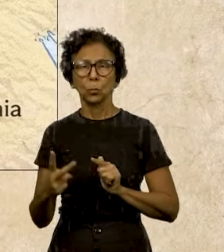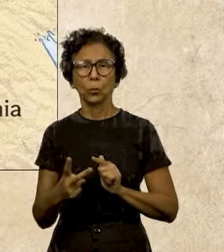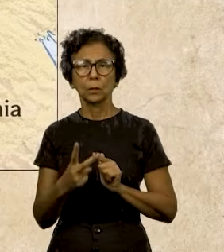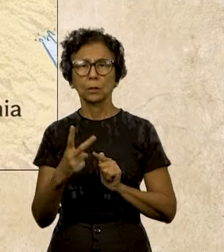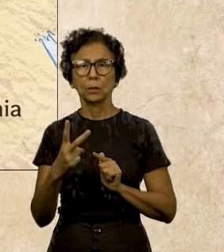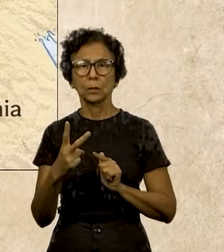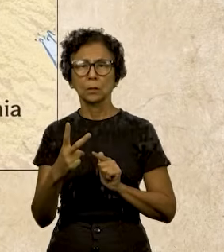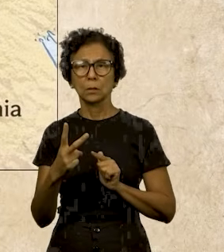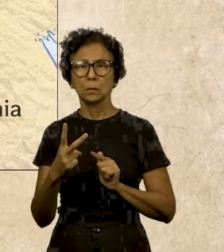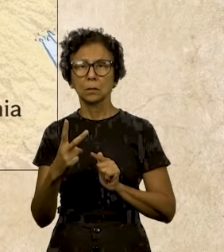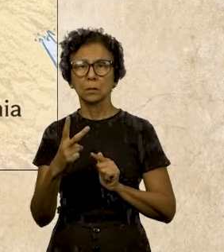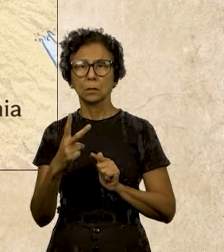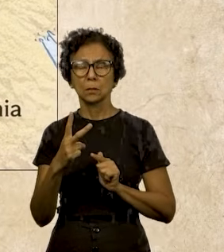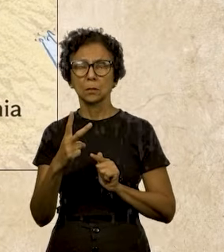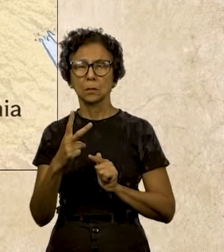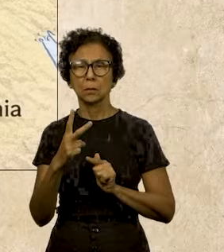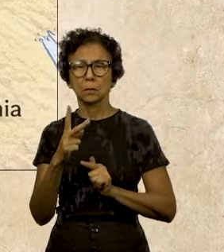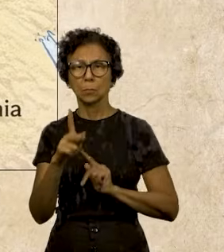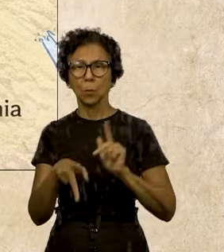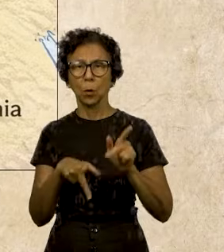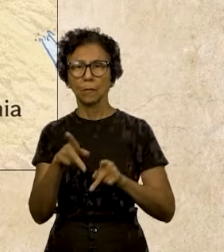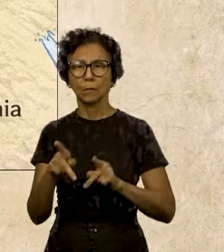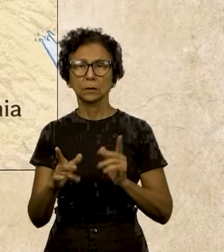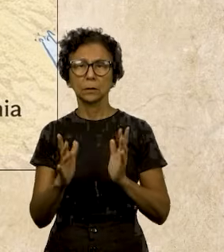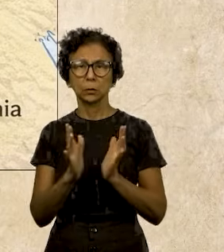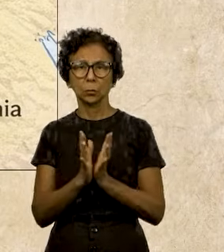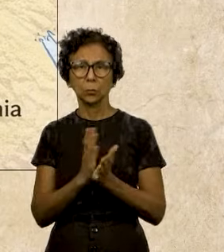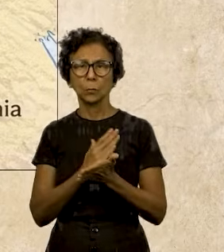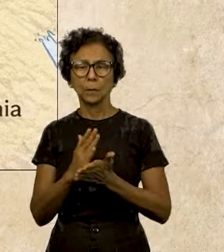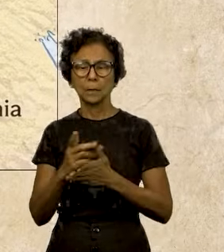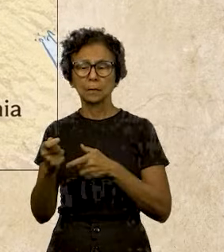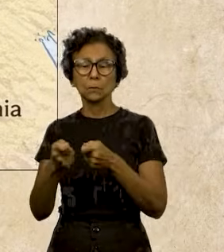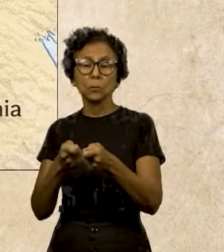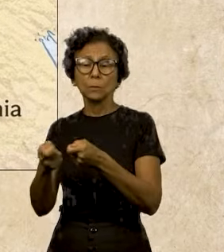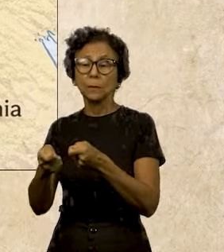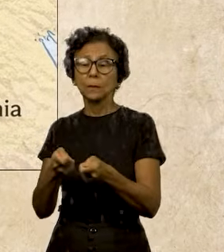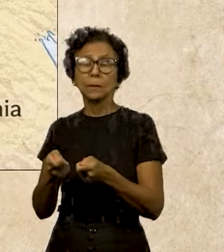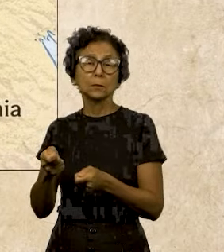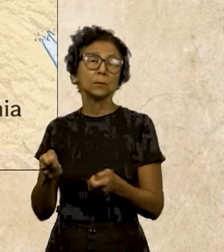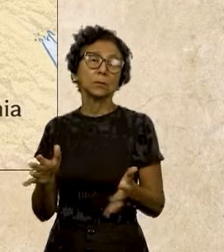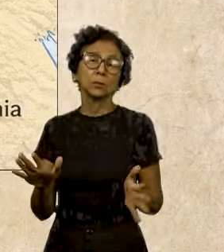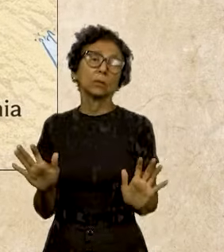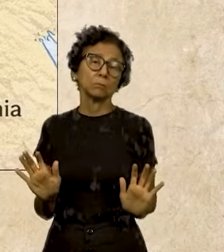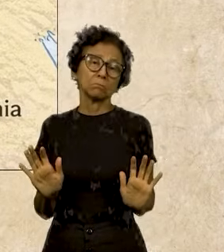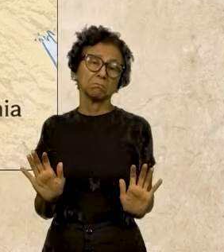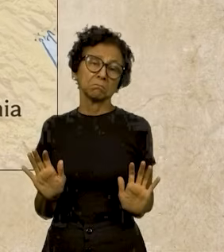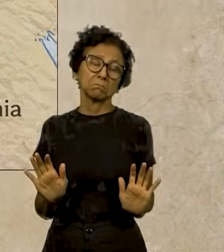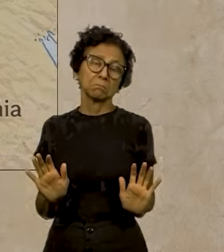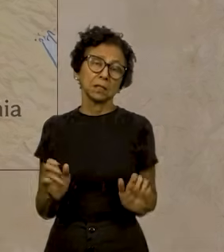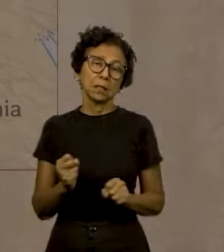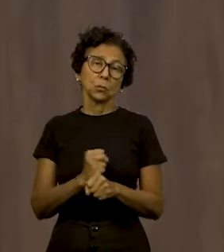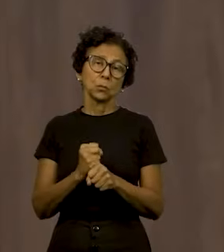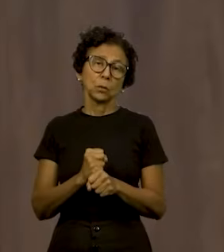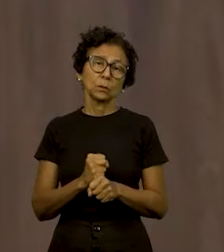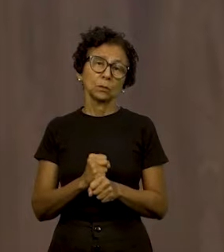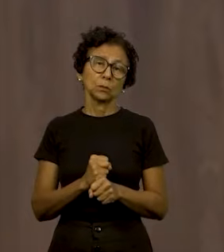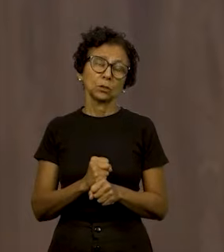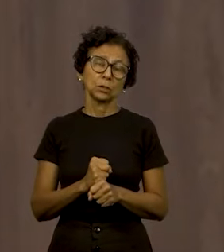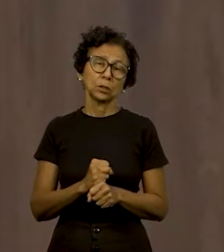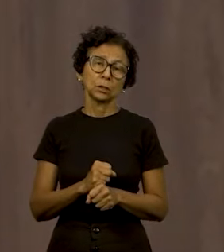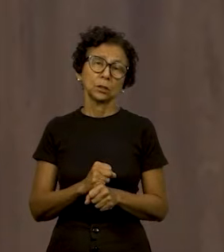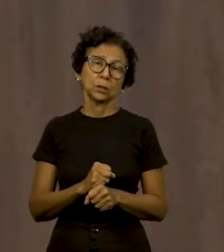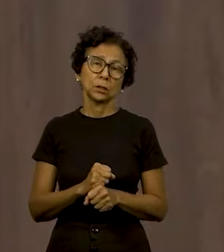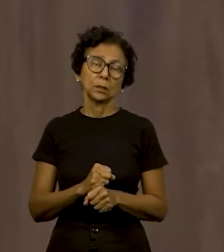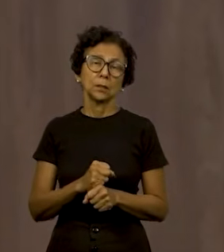governaram essa região. Mas no ano 63, aí entra o Império Romano, que ainda não era império. Era uma república. Era uma